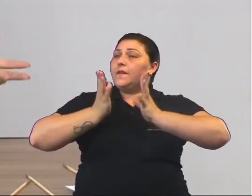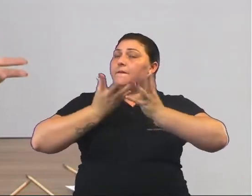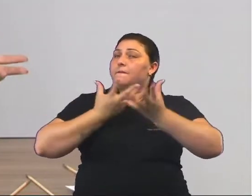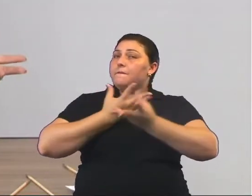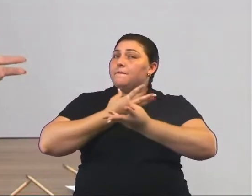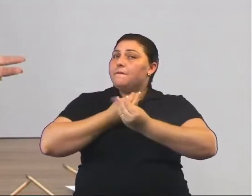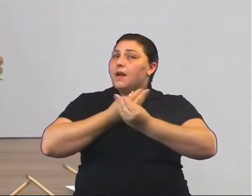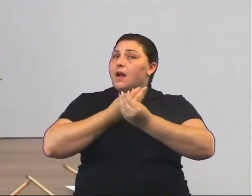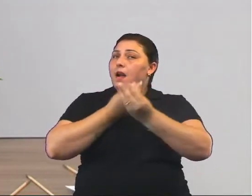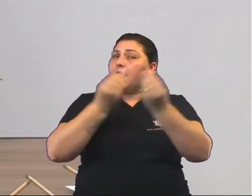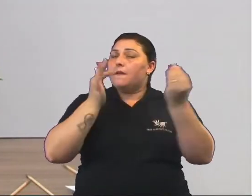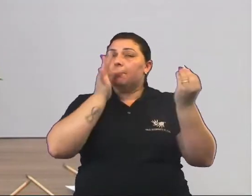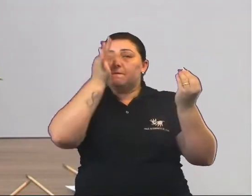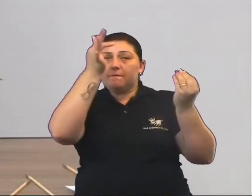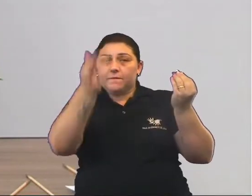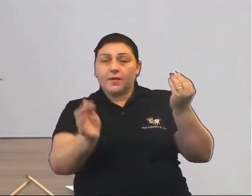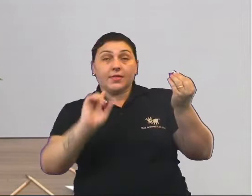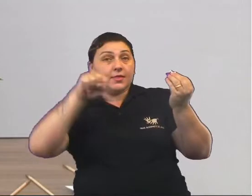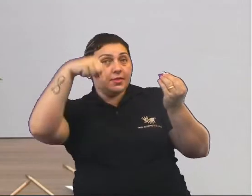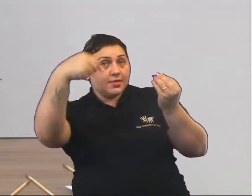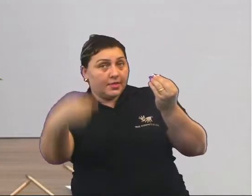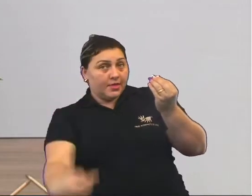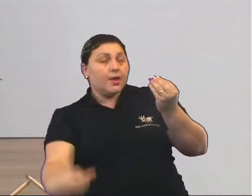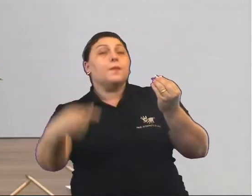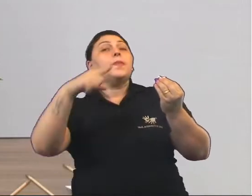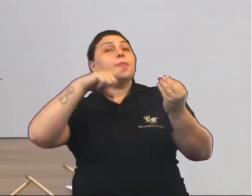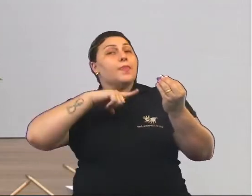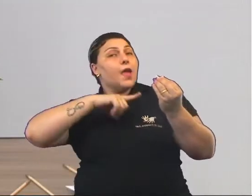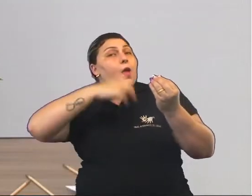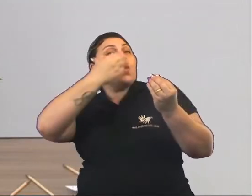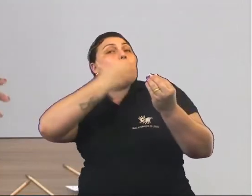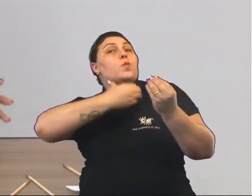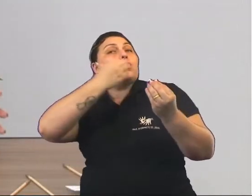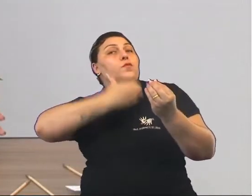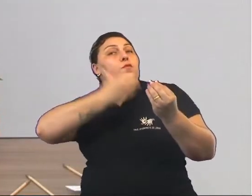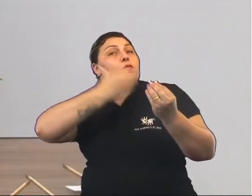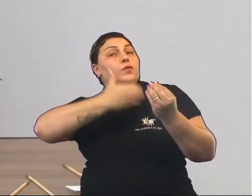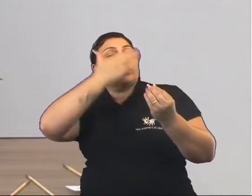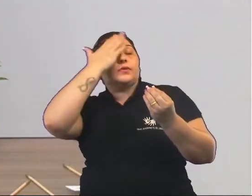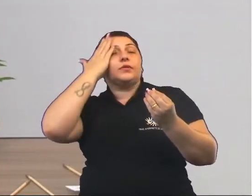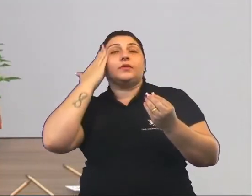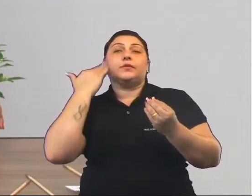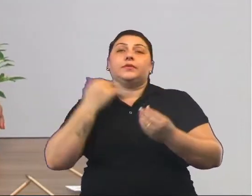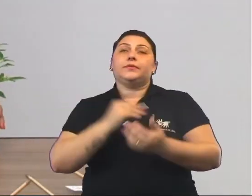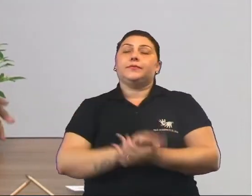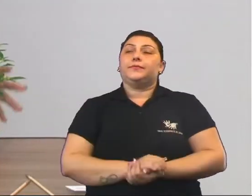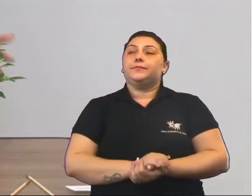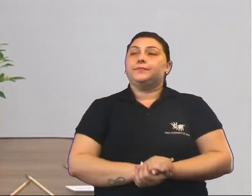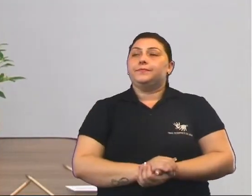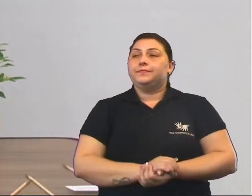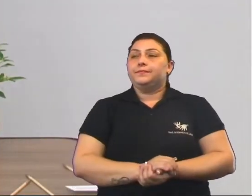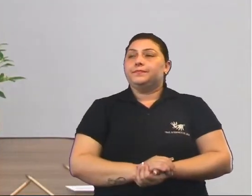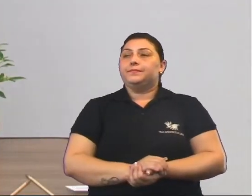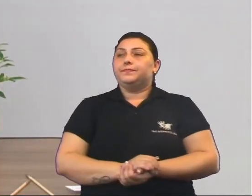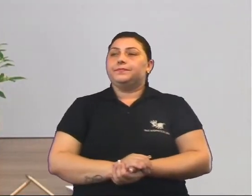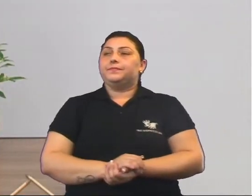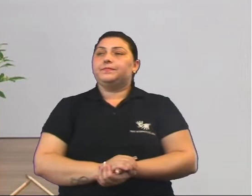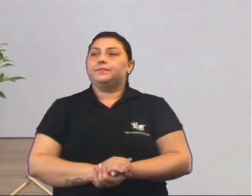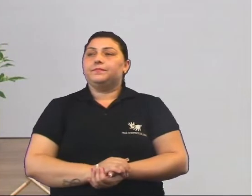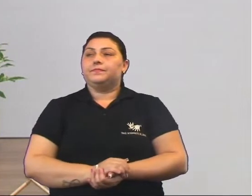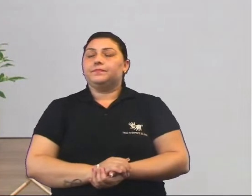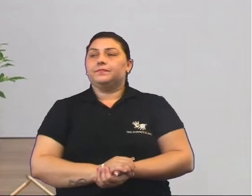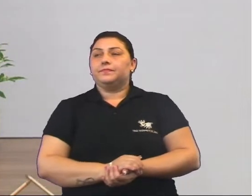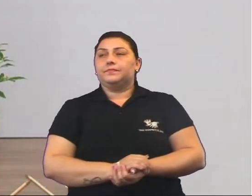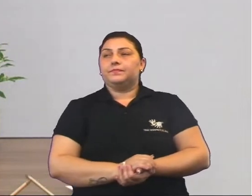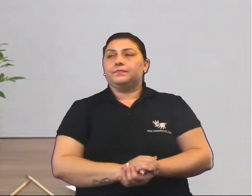de flores, significa que depois dessas flores aqui, o que vai acontecer? Vai começar a brotar, começar a nascer